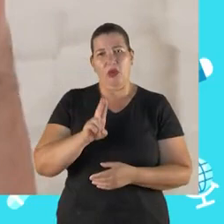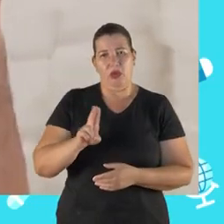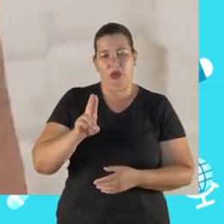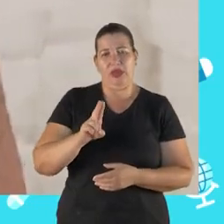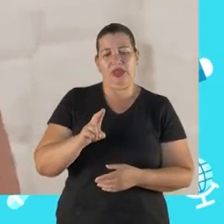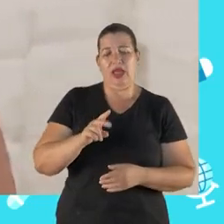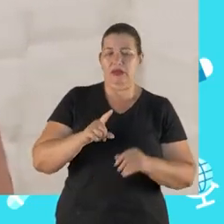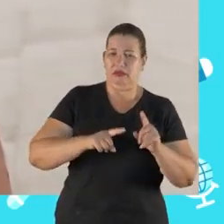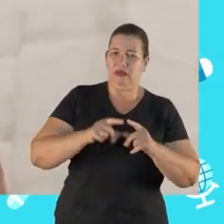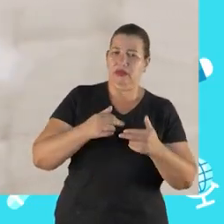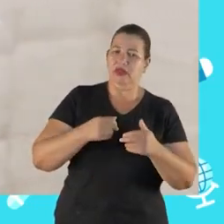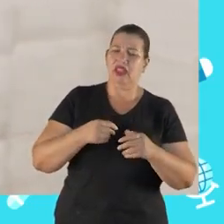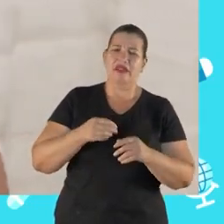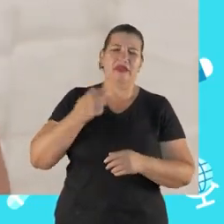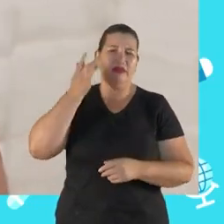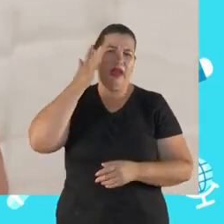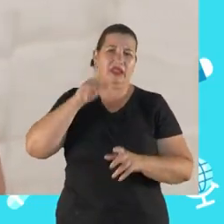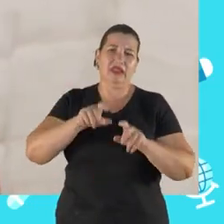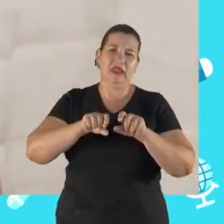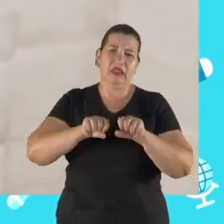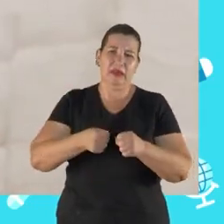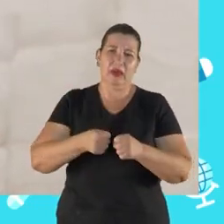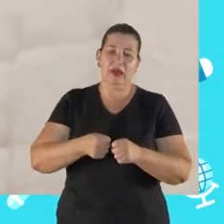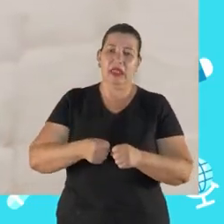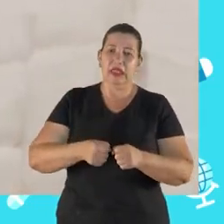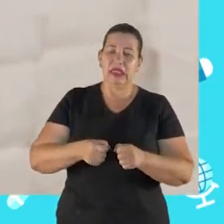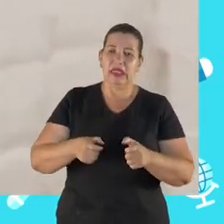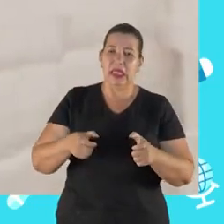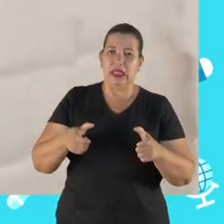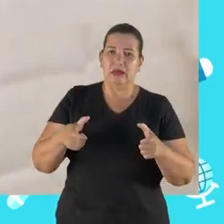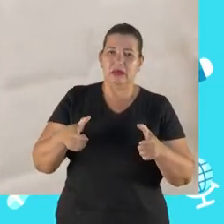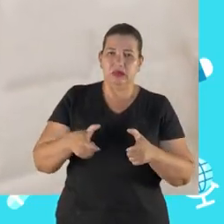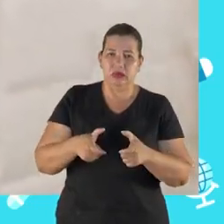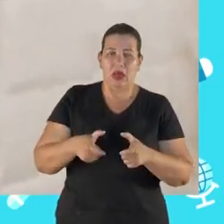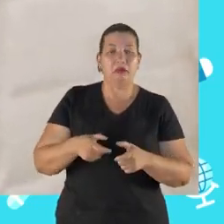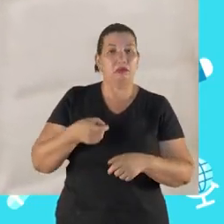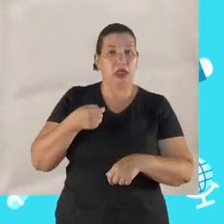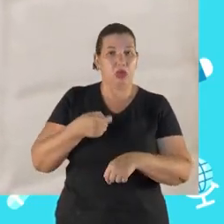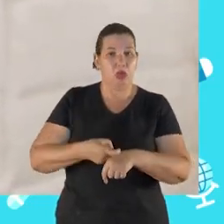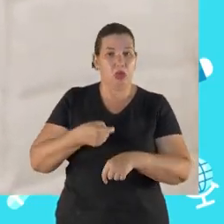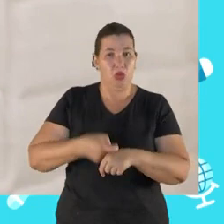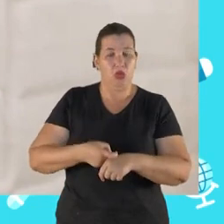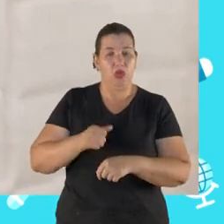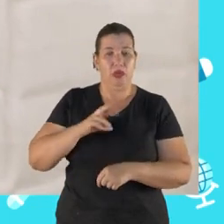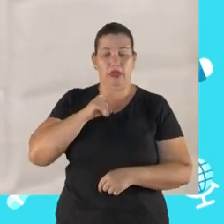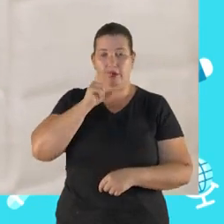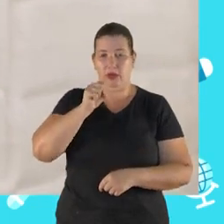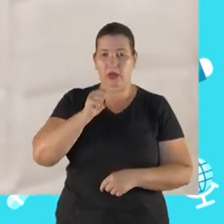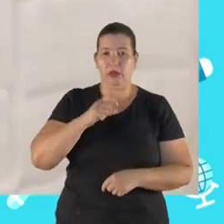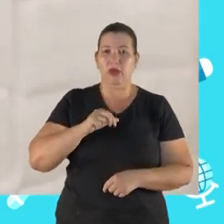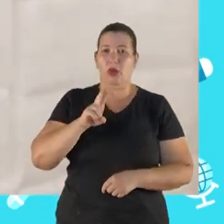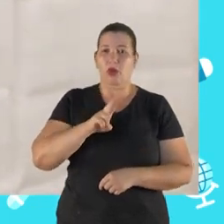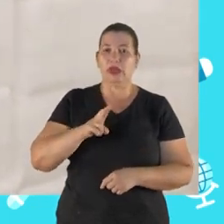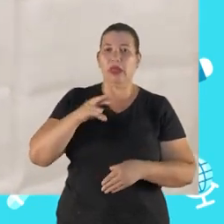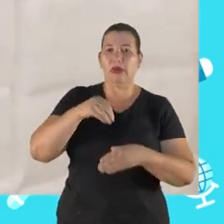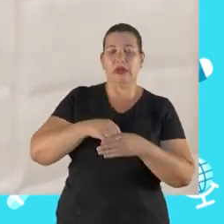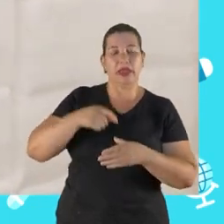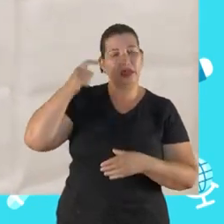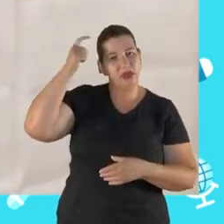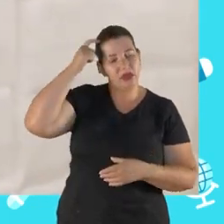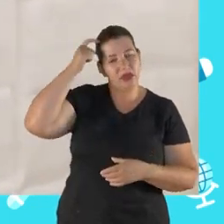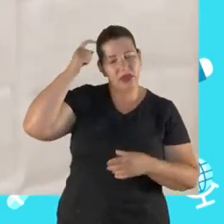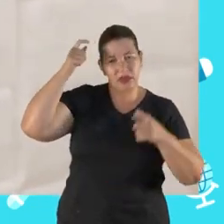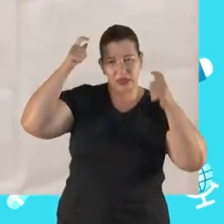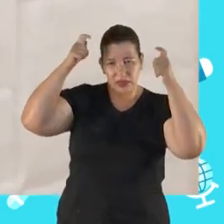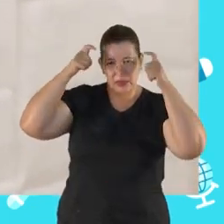esse pedacinho aqui que vai ser usado em embalagem. É facinho de quebrar. Já se ele expandir muito pouco, ele vai ficar mais denso e muito mais resistente, do tipo que é usado,